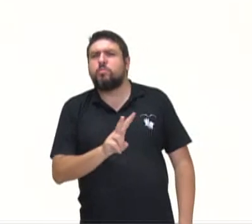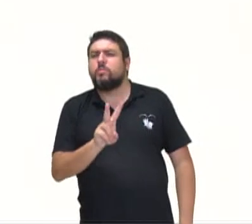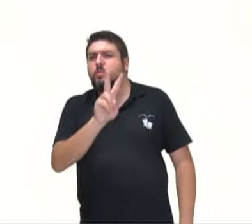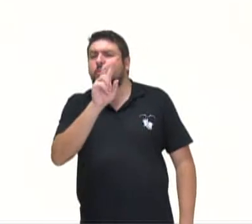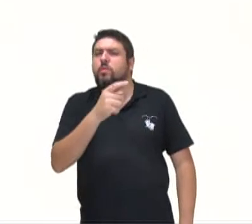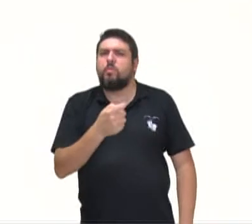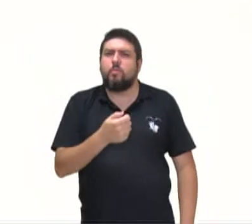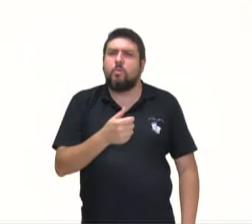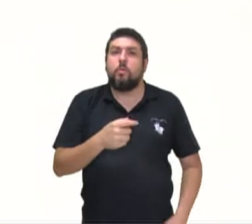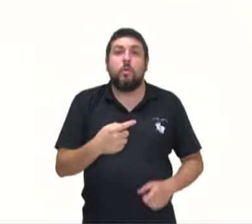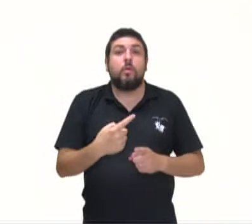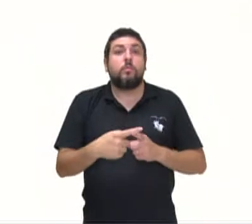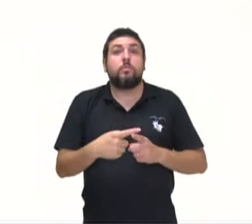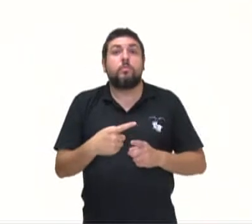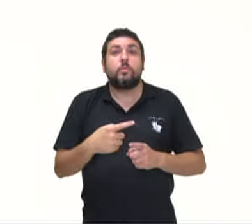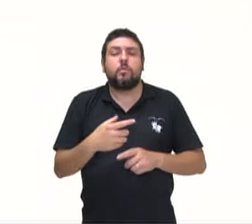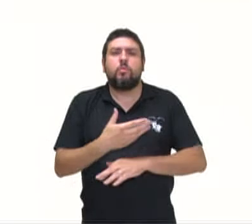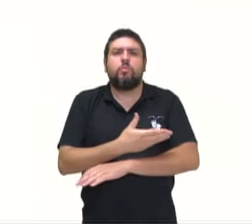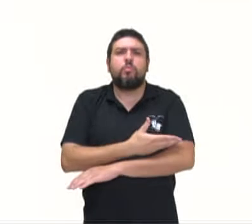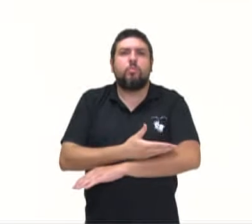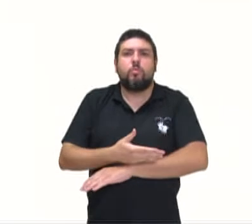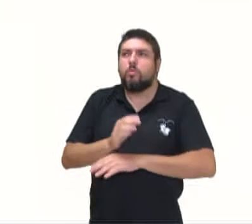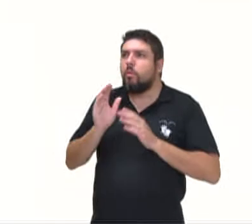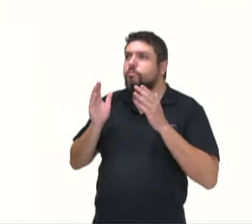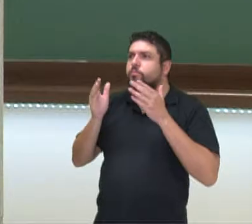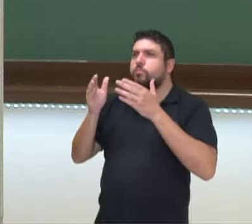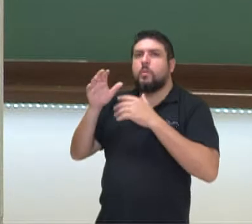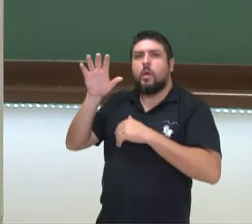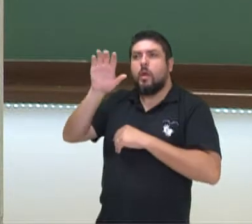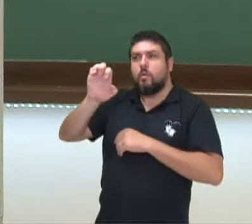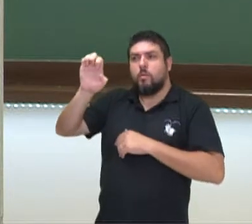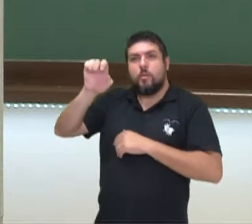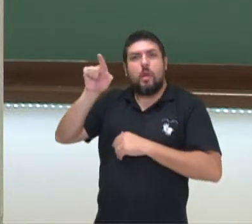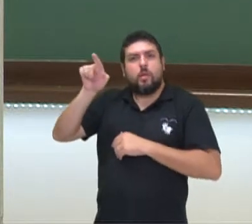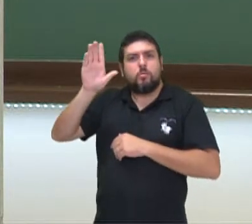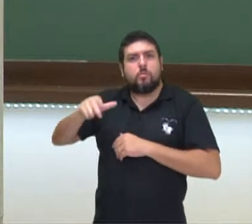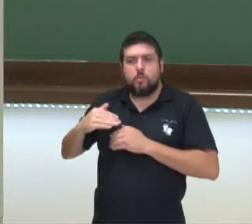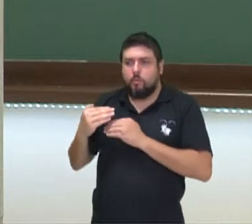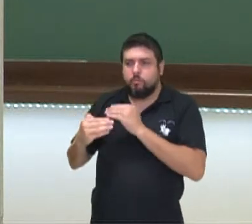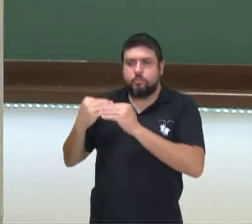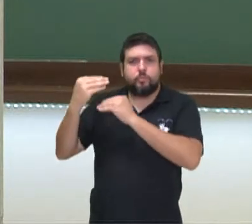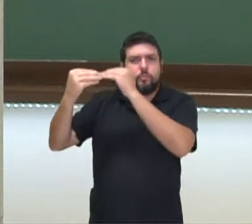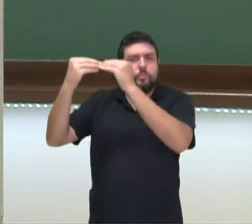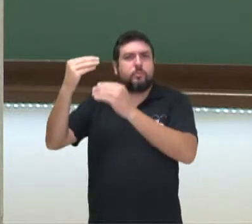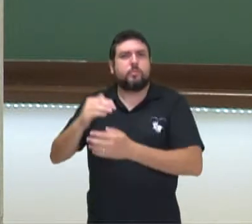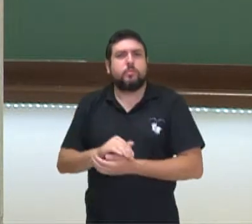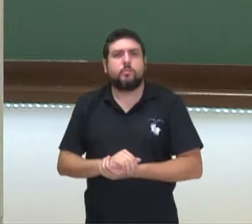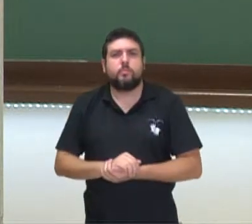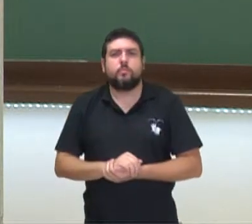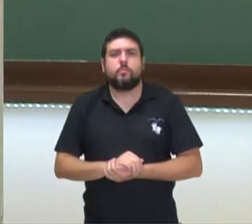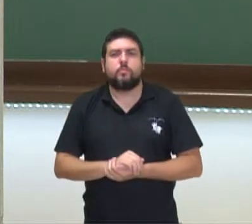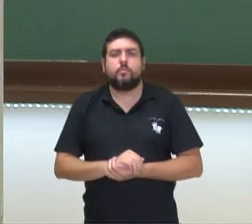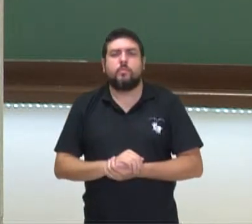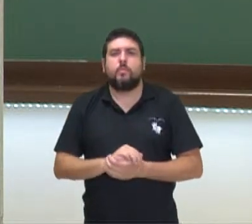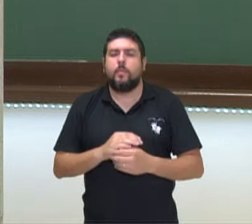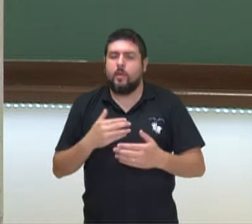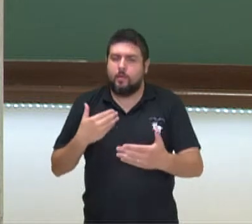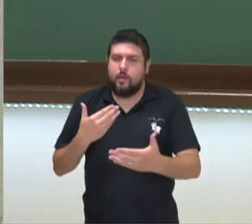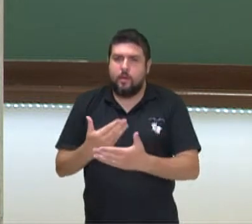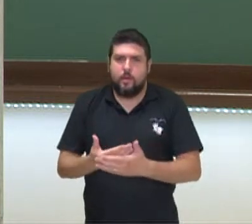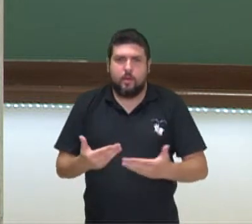europeus trouxeram o progresso para a América. Então, a gente ainda encontra um discurso de que os